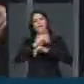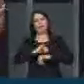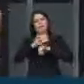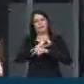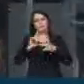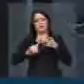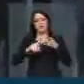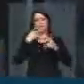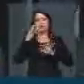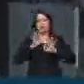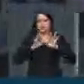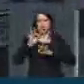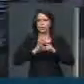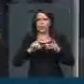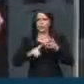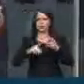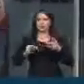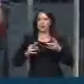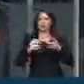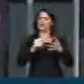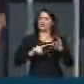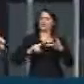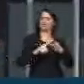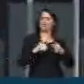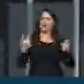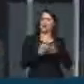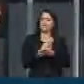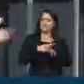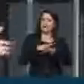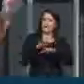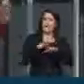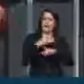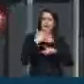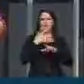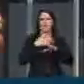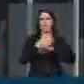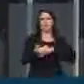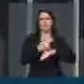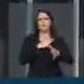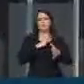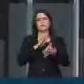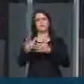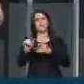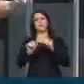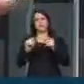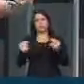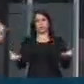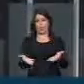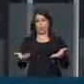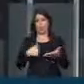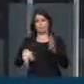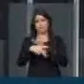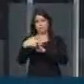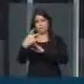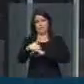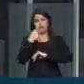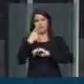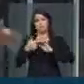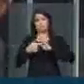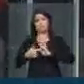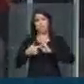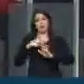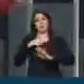sua estrutura, do fluxo de recursos de entrada e de saída, e hoje ele próprio revela que